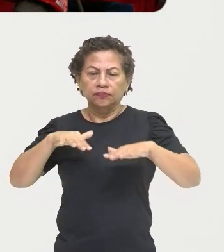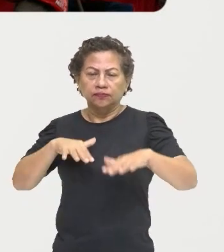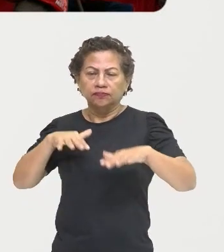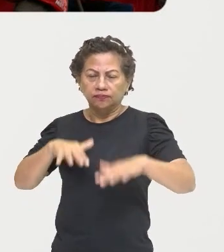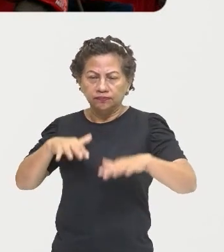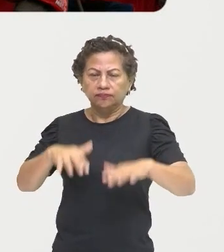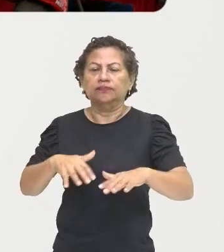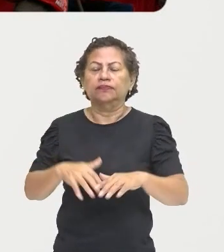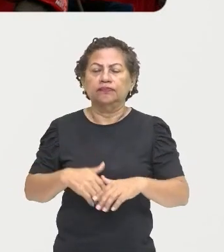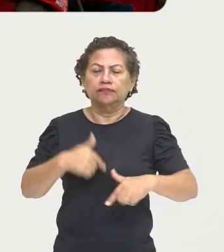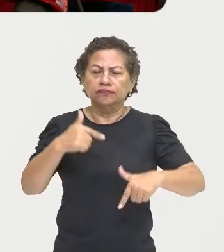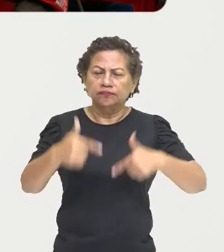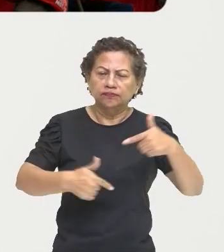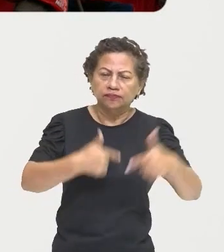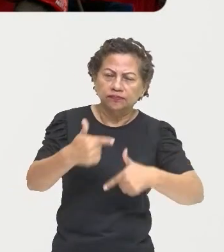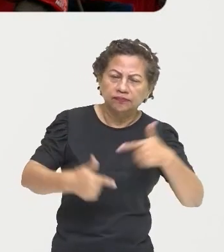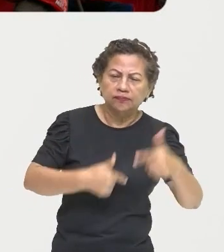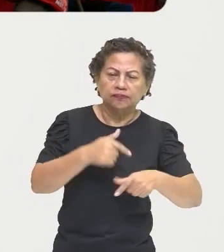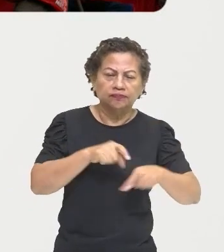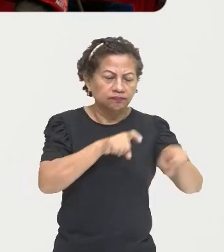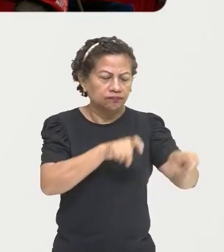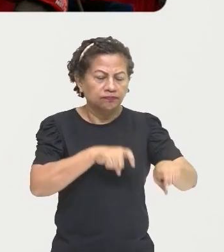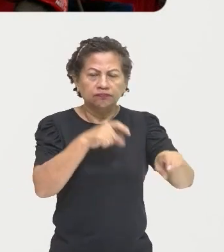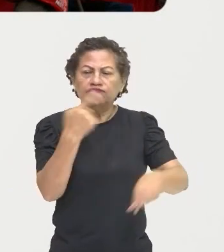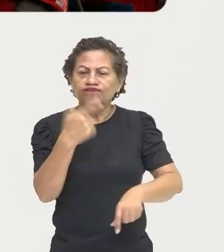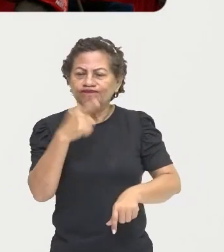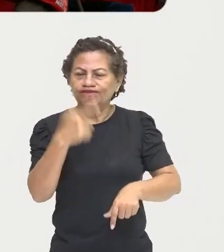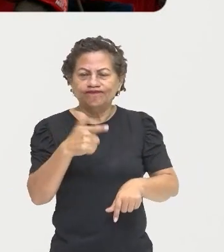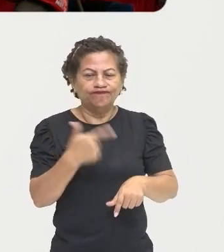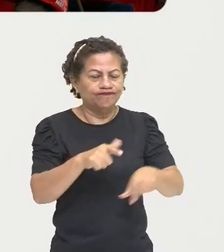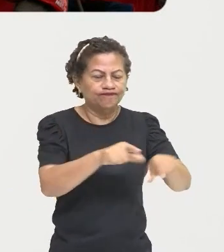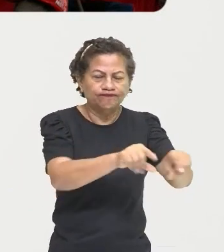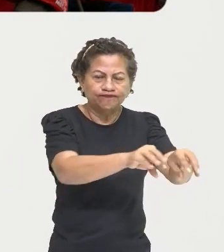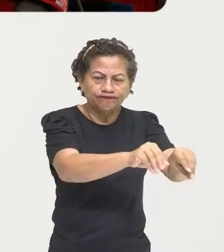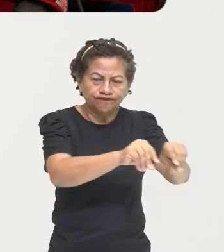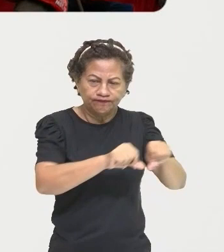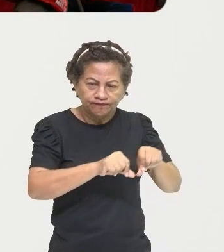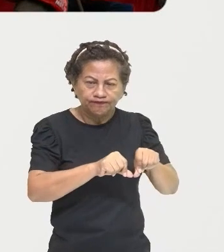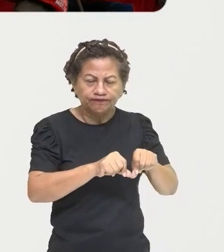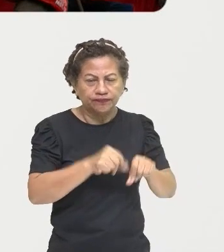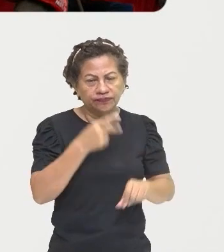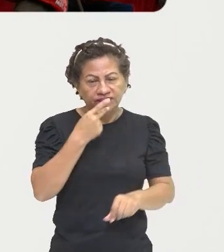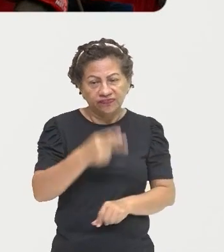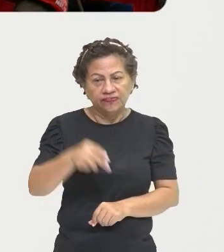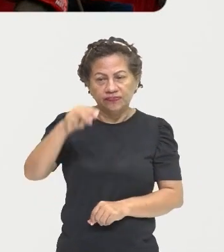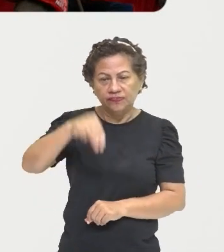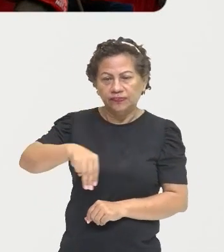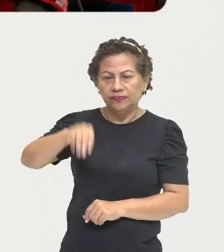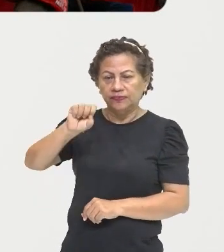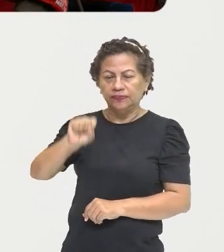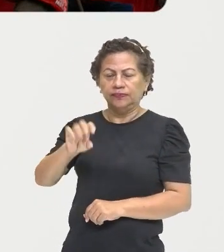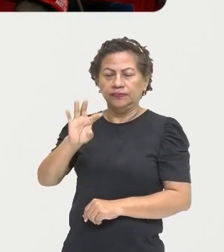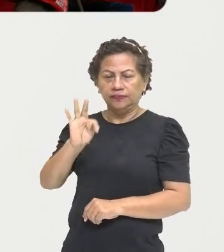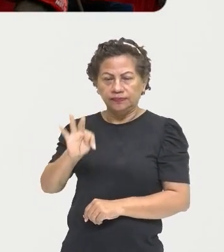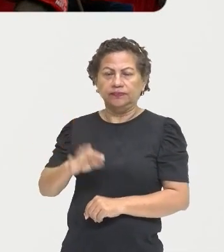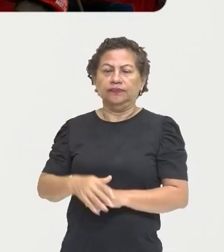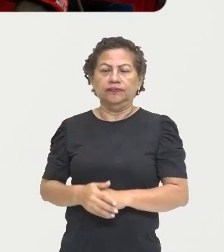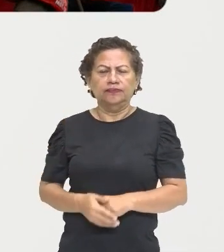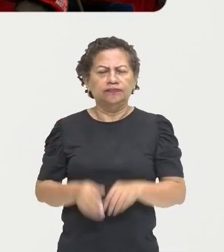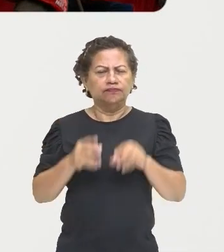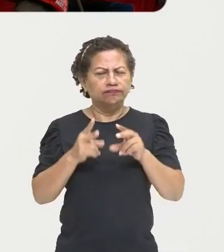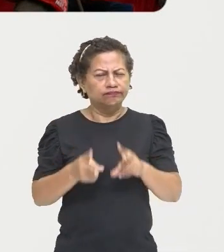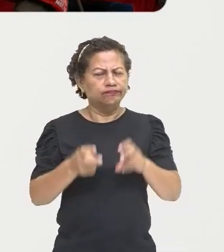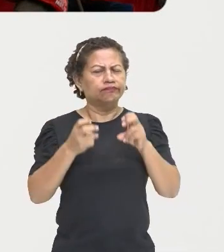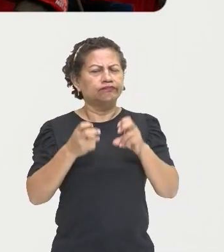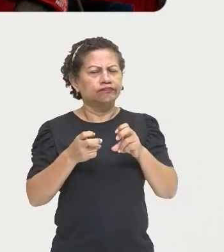dos trabalhadores rurais sem terra, conhecido pela sigla MST. Então, nós vamos ver as